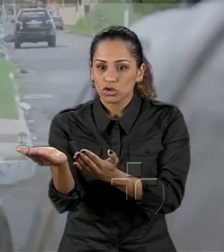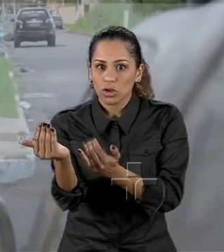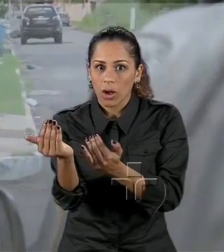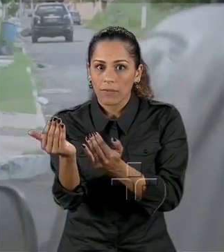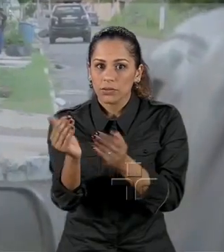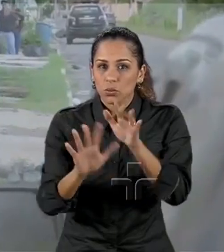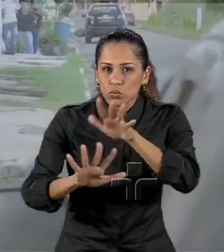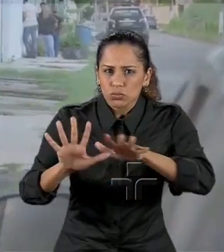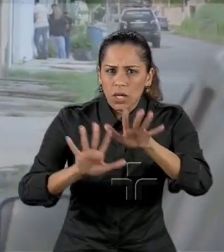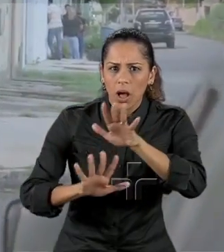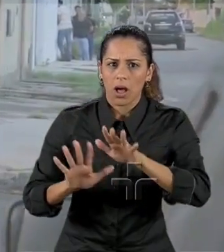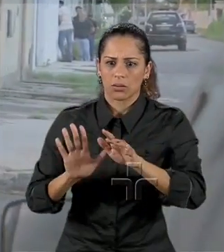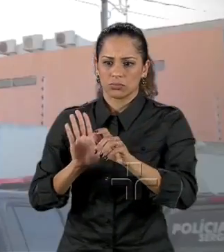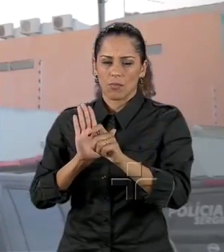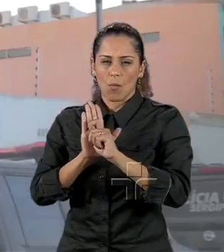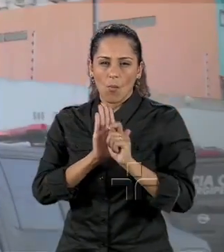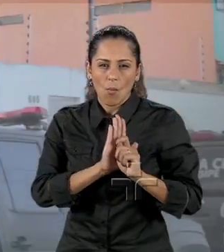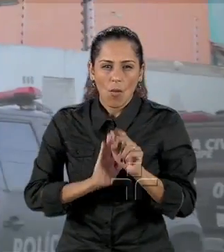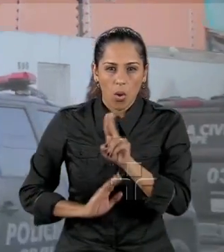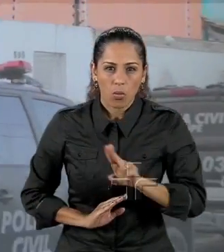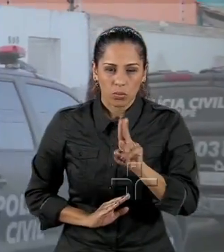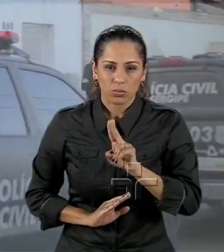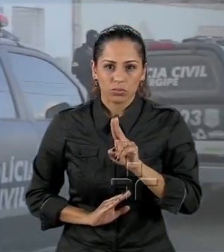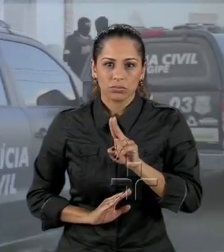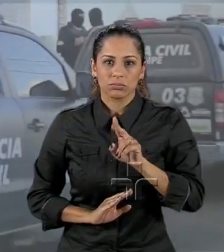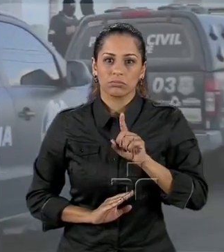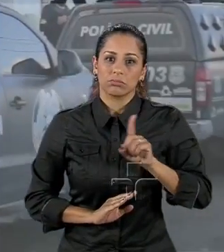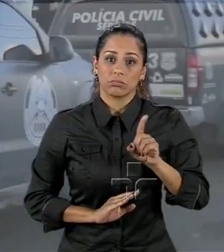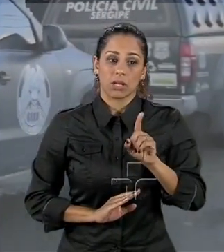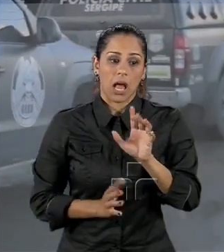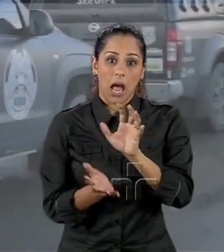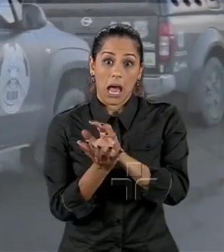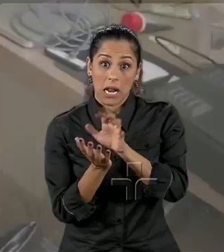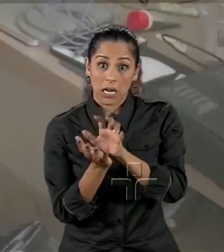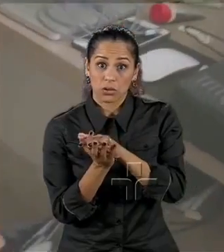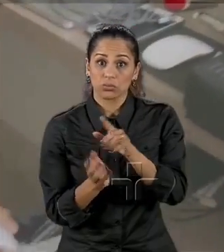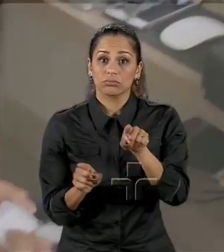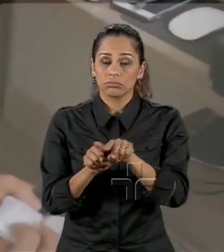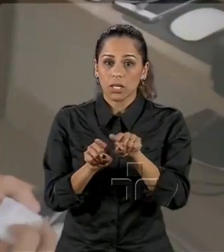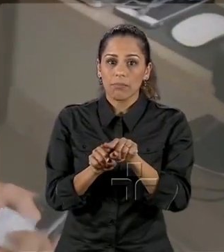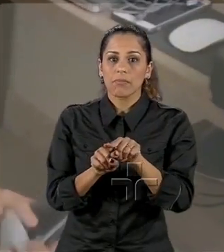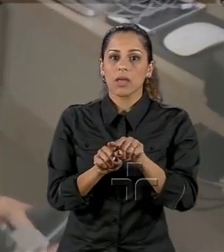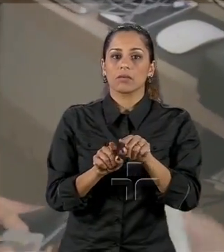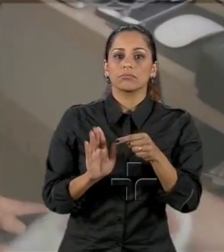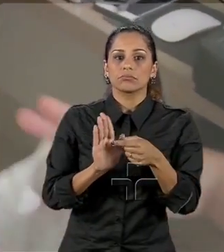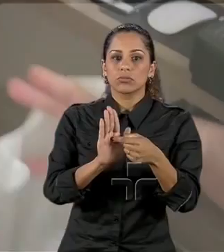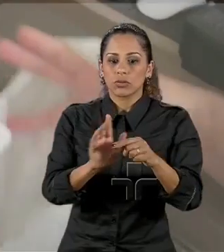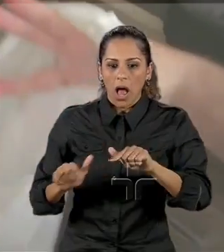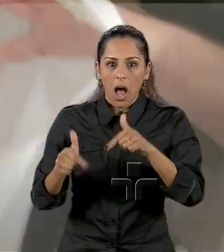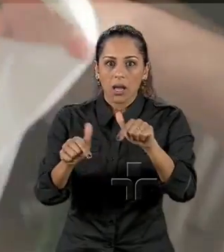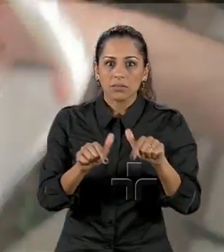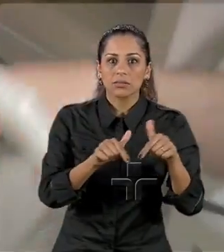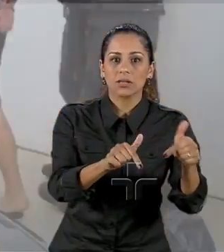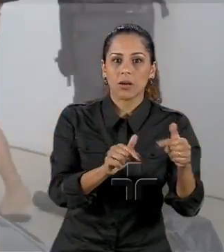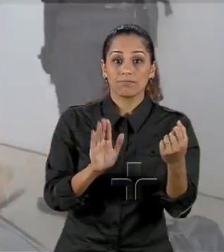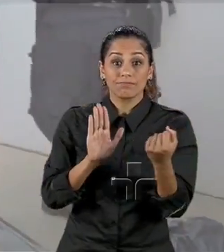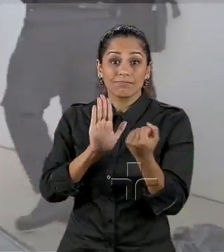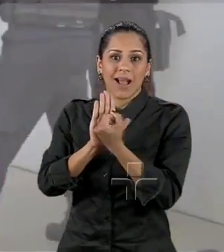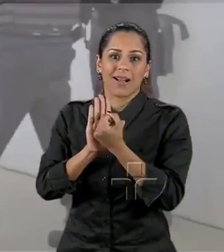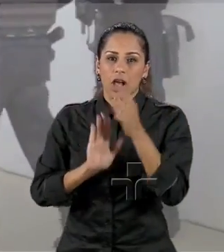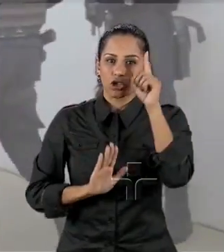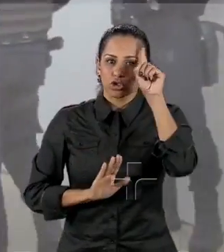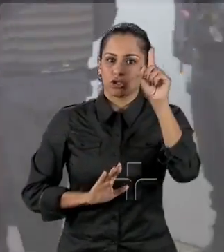drogas. Em Aracaju, a polícia realizou uma operação contra o tráfico de drogas sintéticas para marcar o dia de